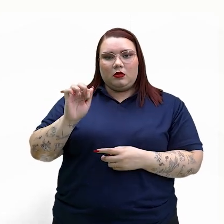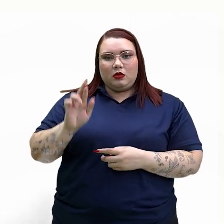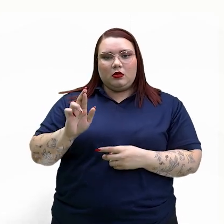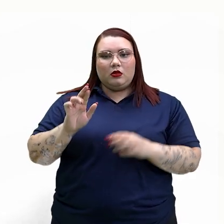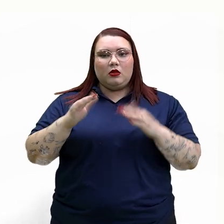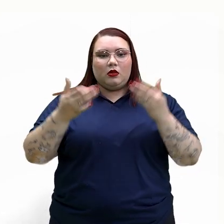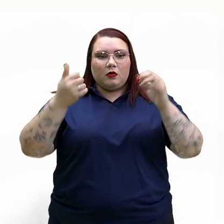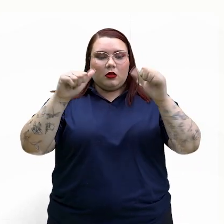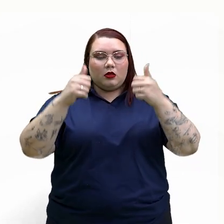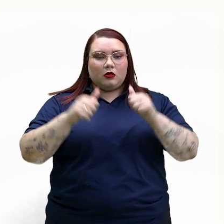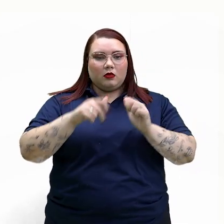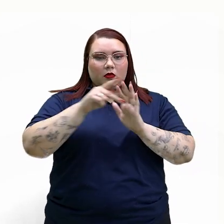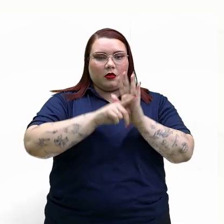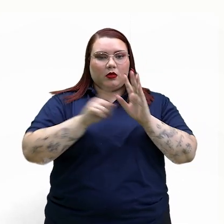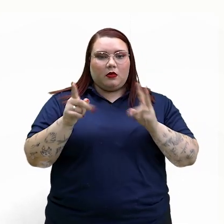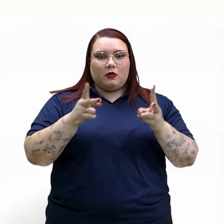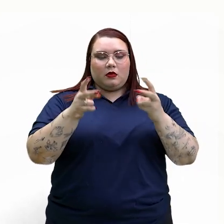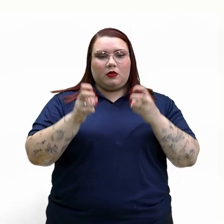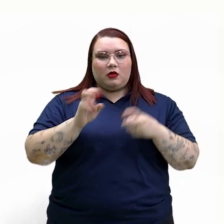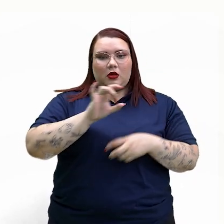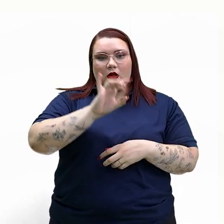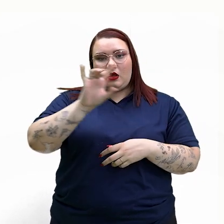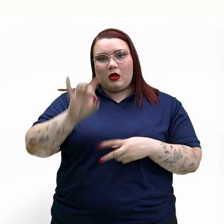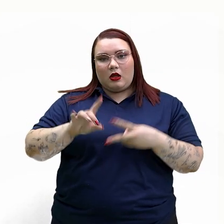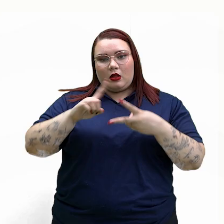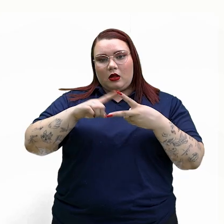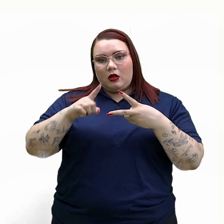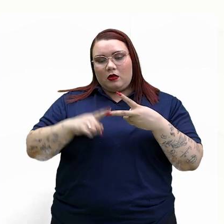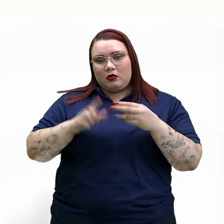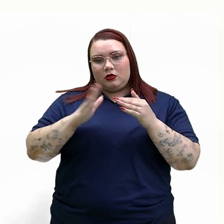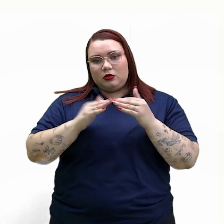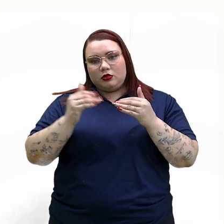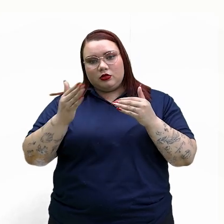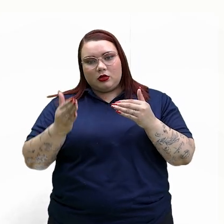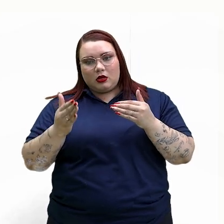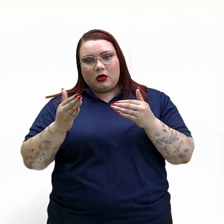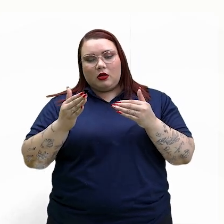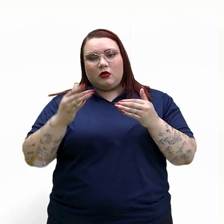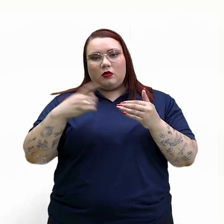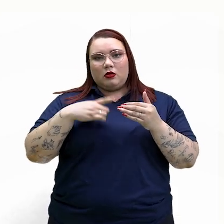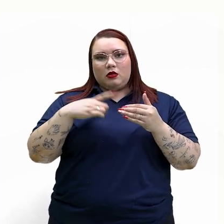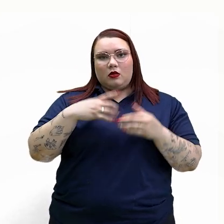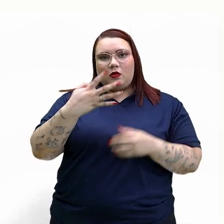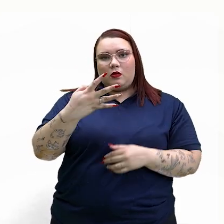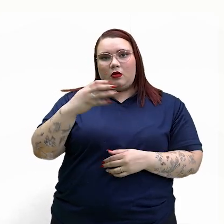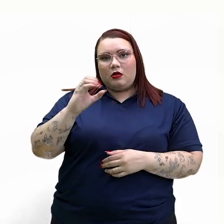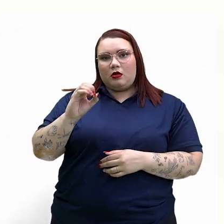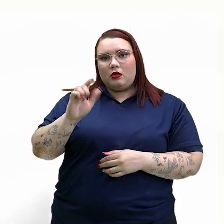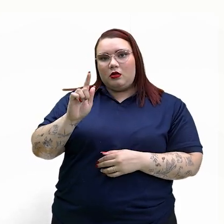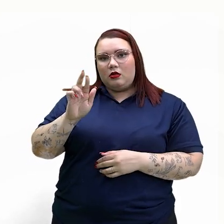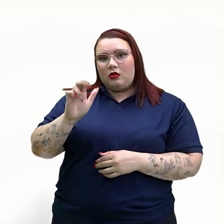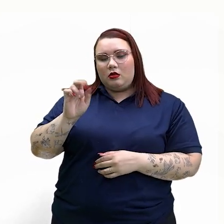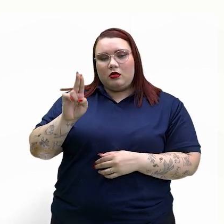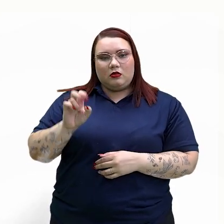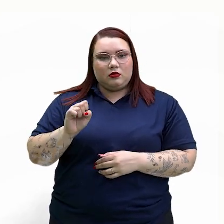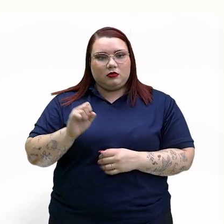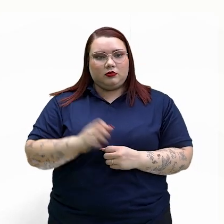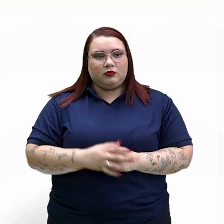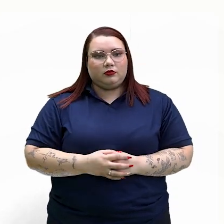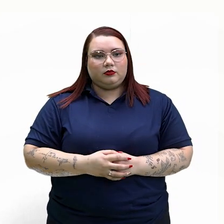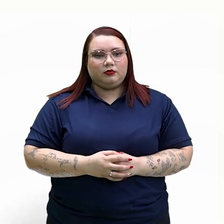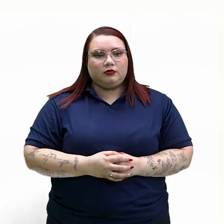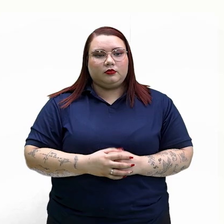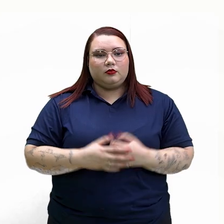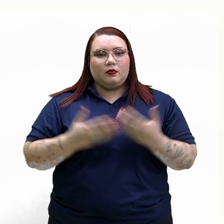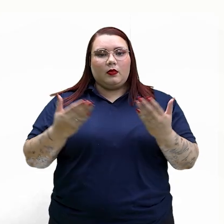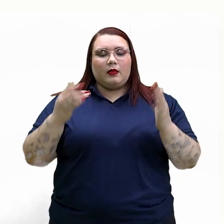Ao analisar o projeto, percebeu que cada ângulo externo mede 40 graus. E